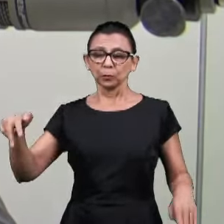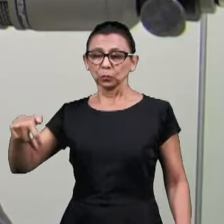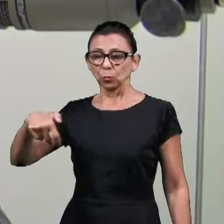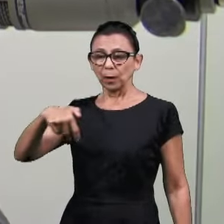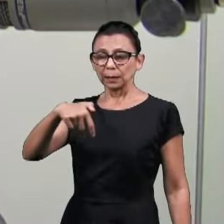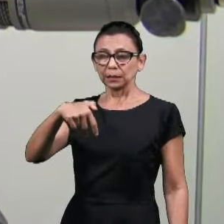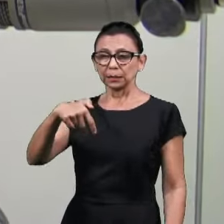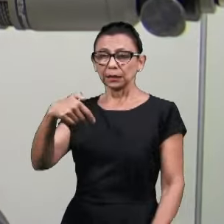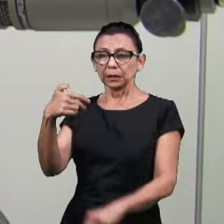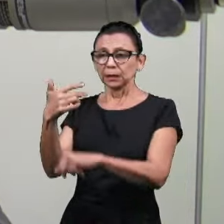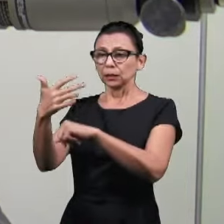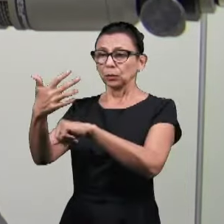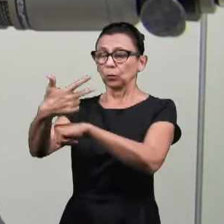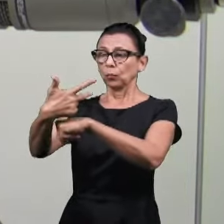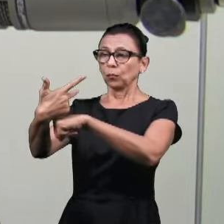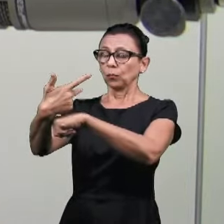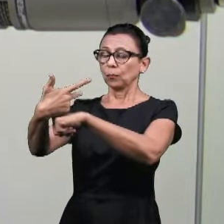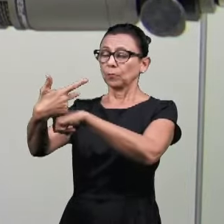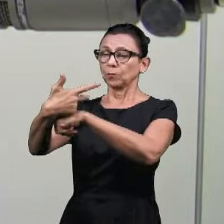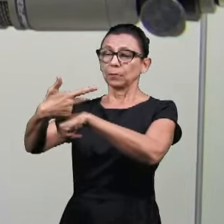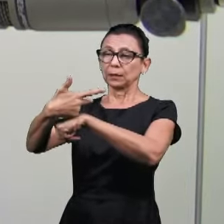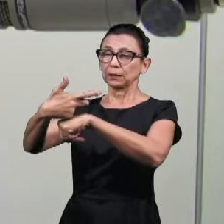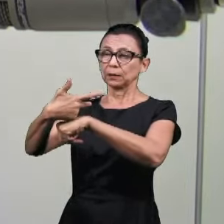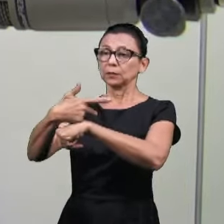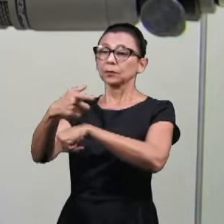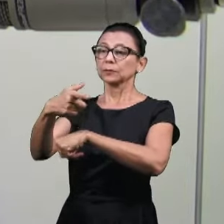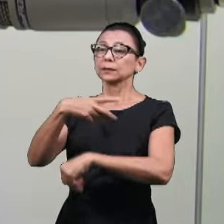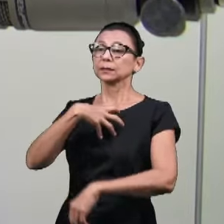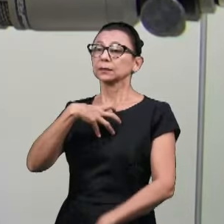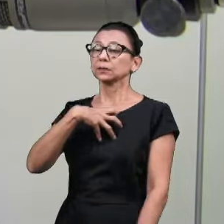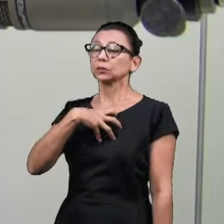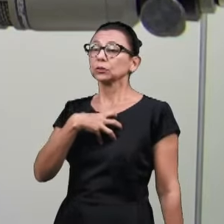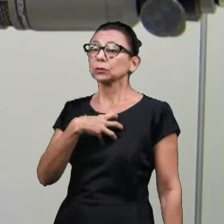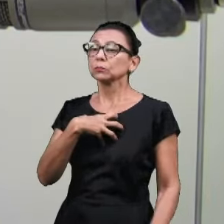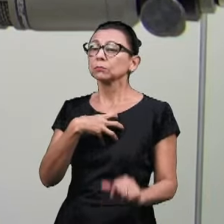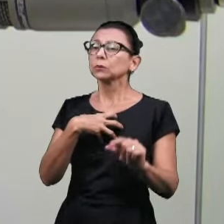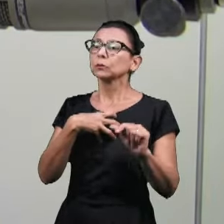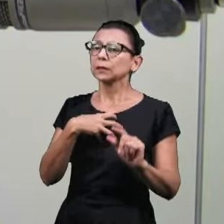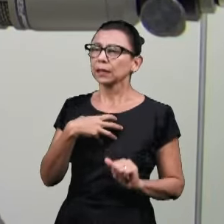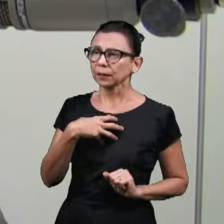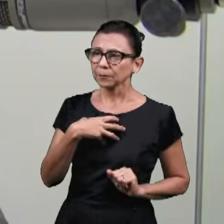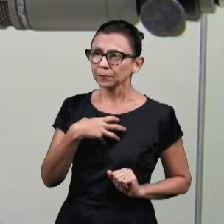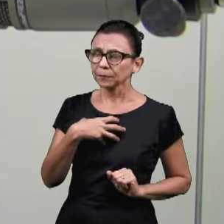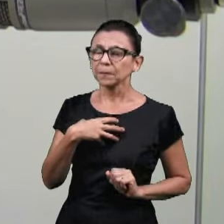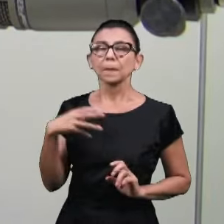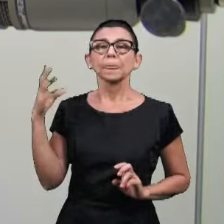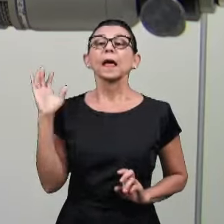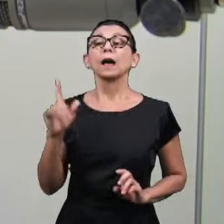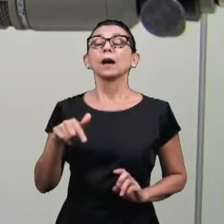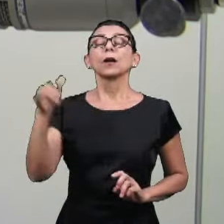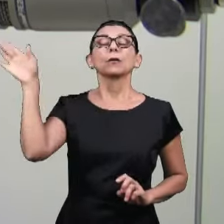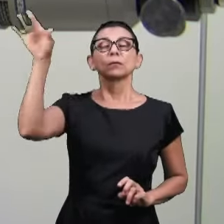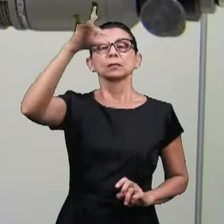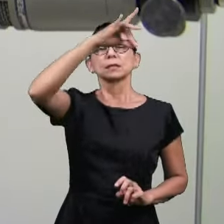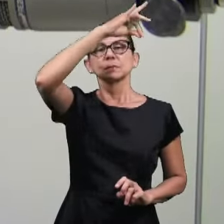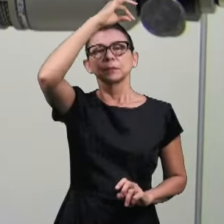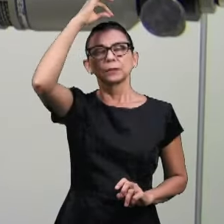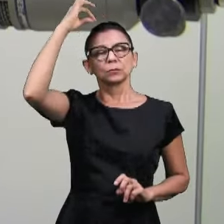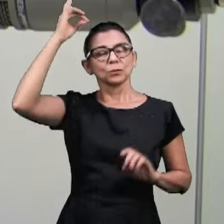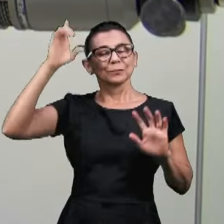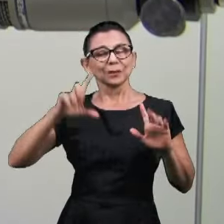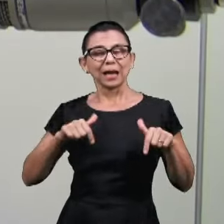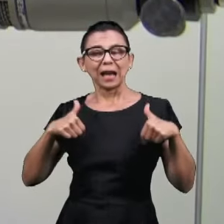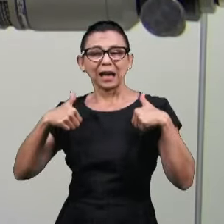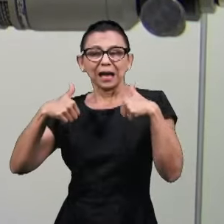olhando para a câmera aqui agora, muitos estão nos vendo agora nesse momento, o senhor teve a sensibilidade, o senhor não, o Espírito Santo do Senhor Exatamente. fez o senhor ter